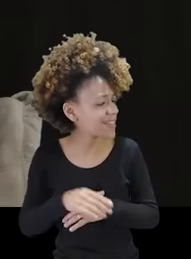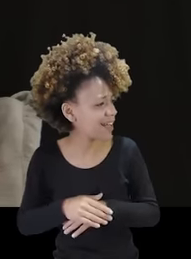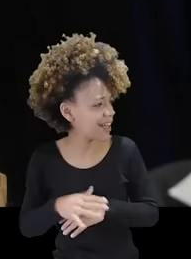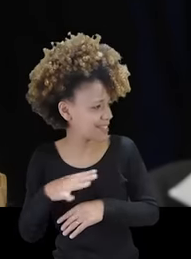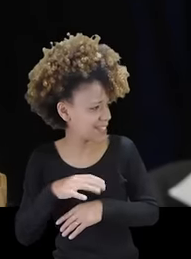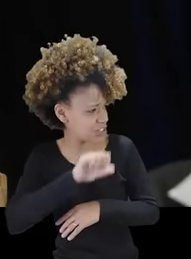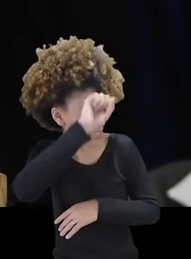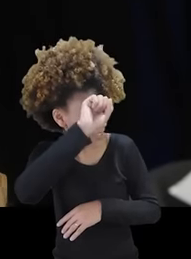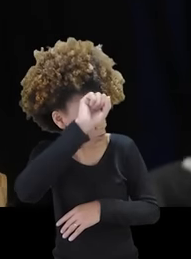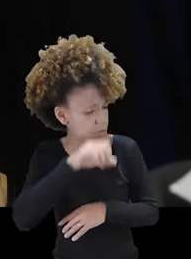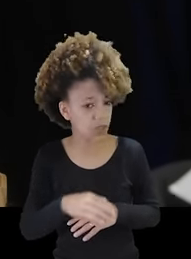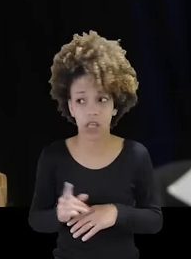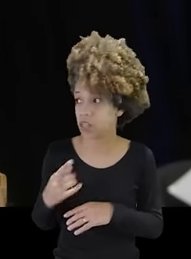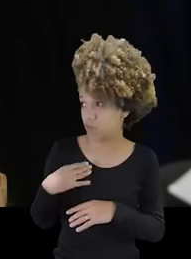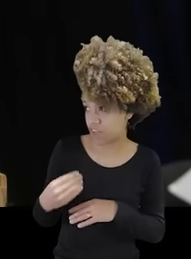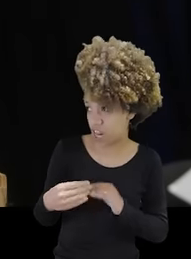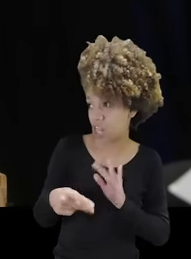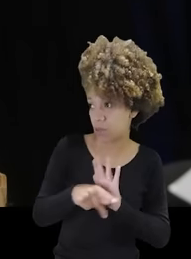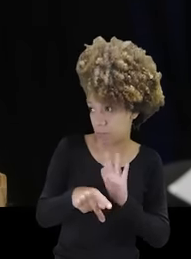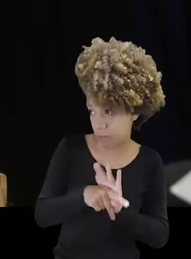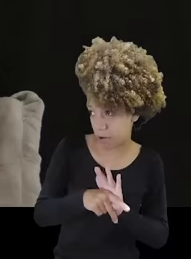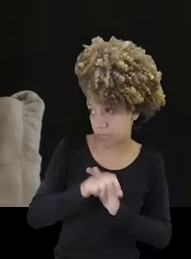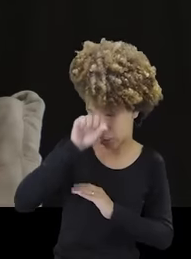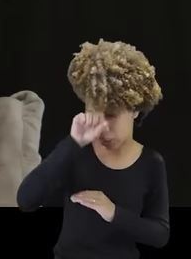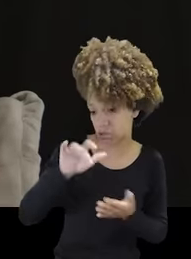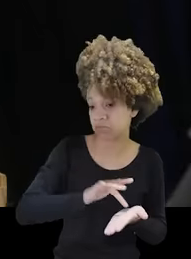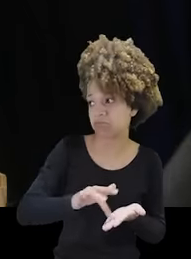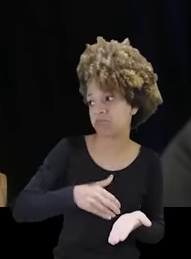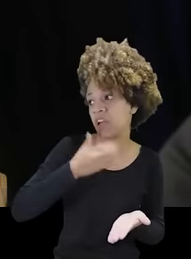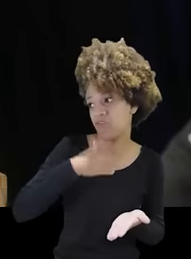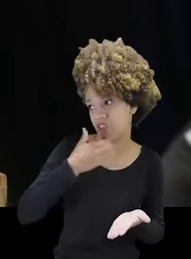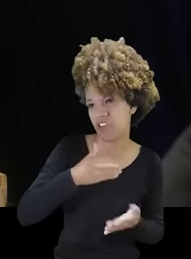não mas até a filha do dono da Samsung tem Iphone